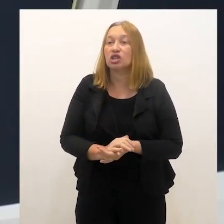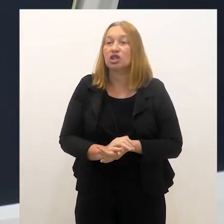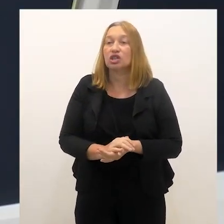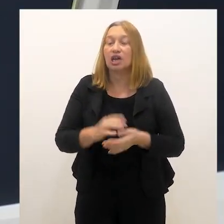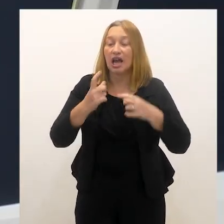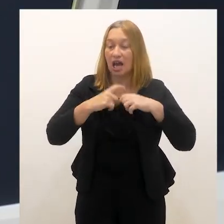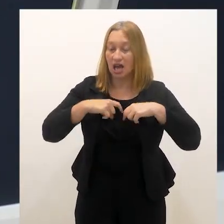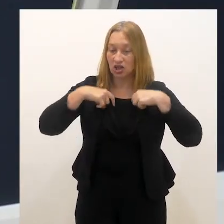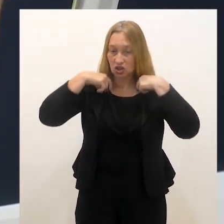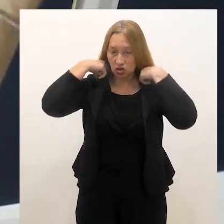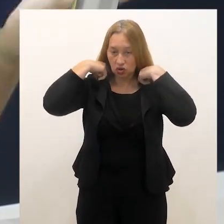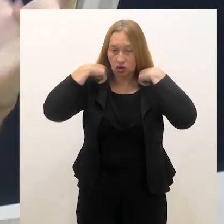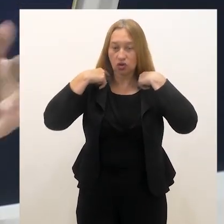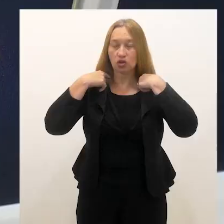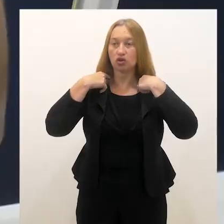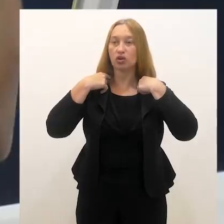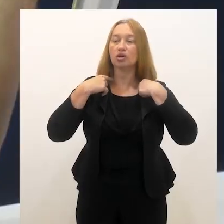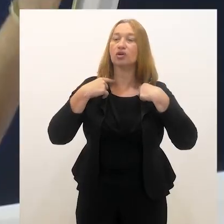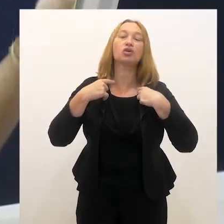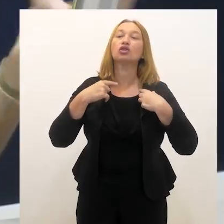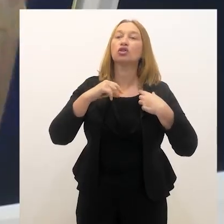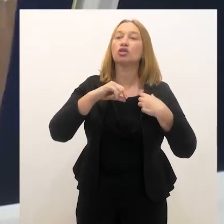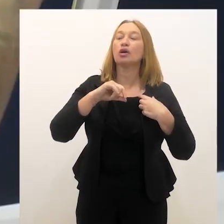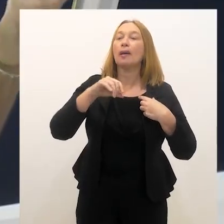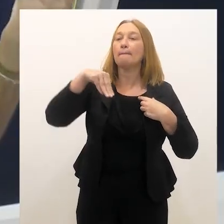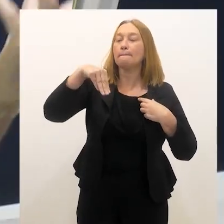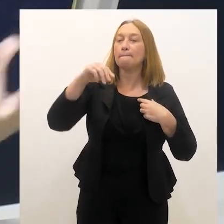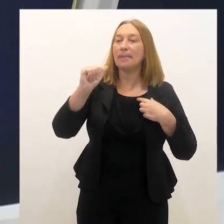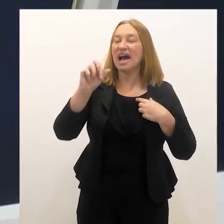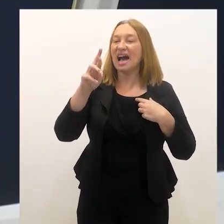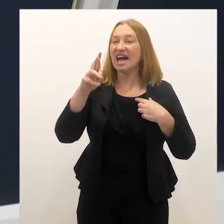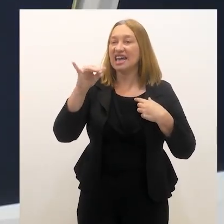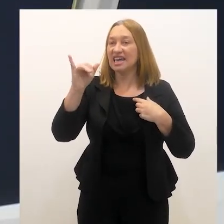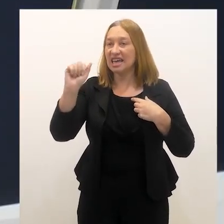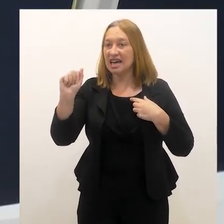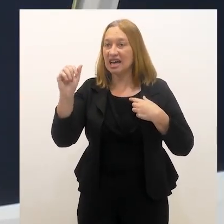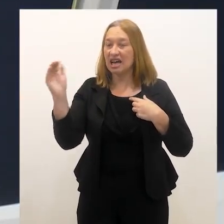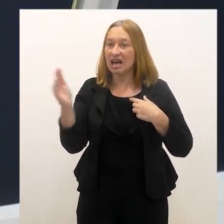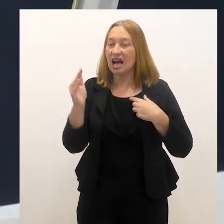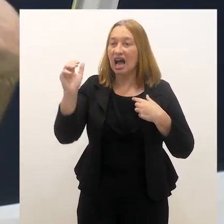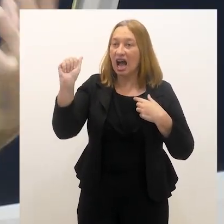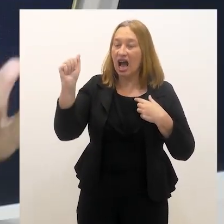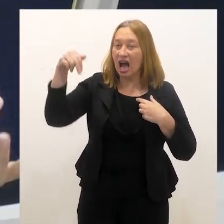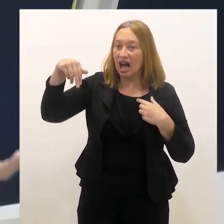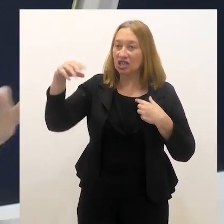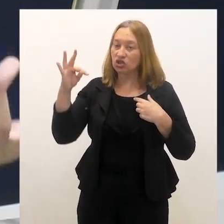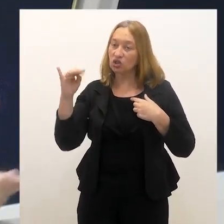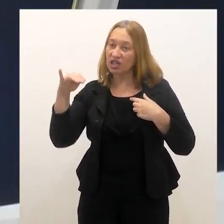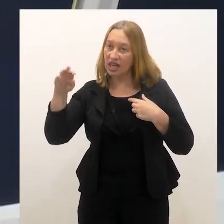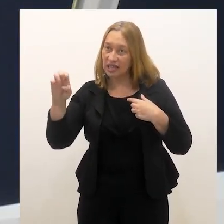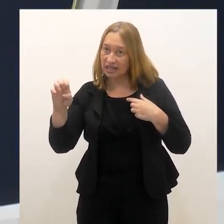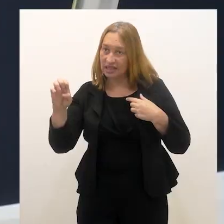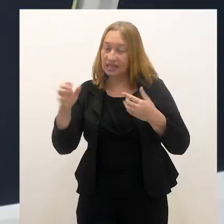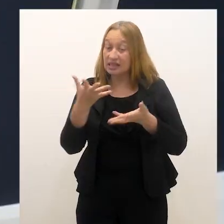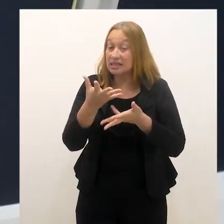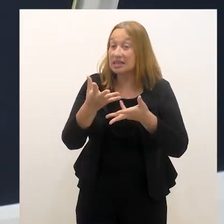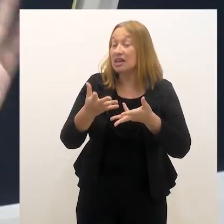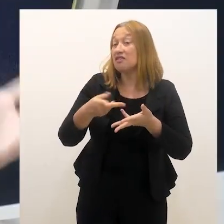As joias de Maria Antonieta, que dizem que se perderam, né? Quando teve a Revolução Francesa e tudo